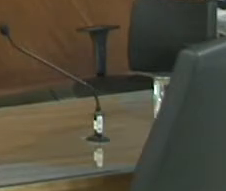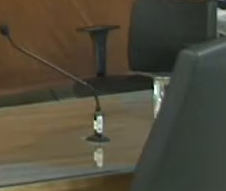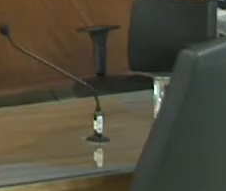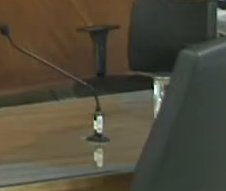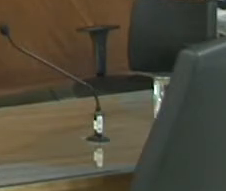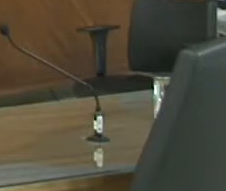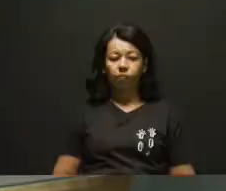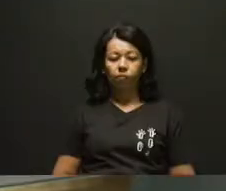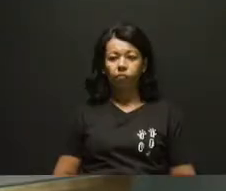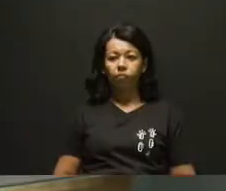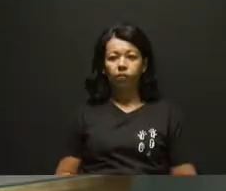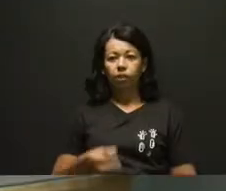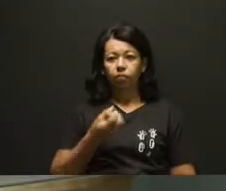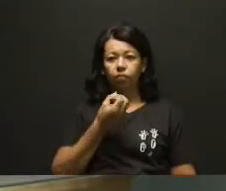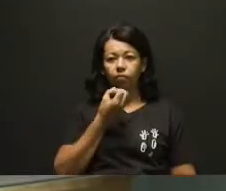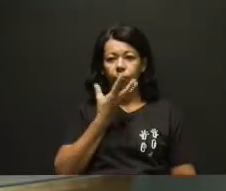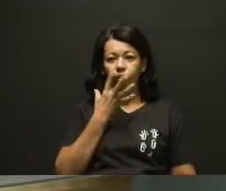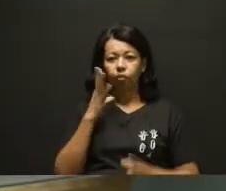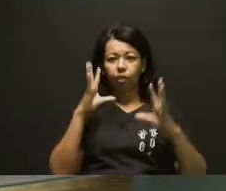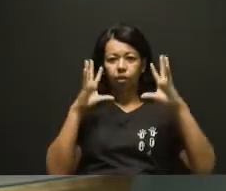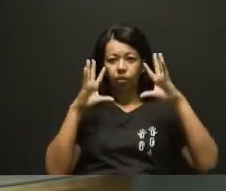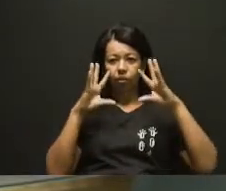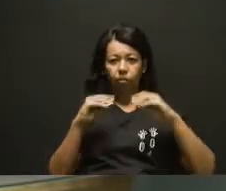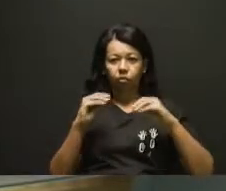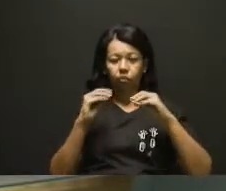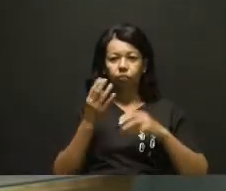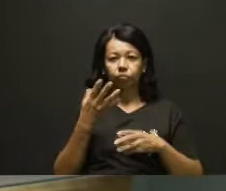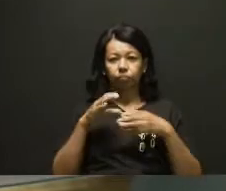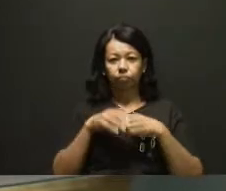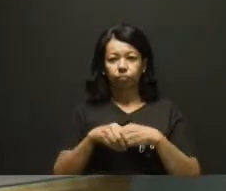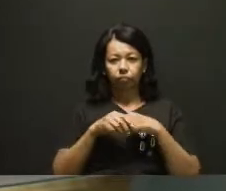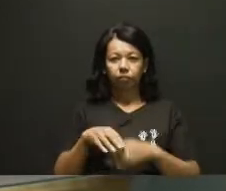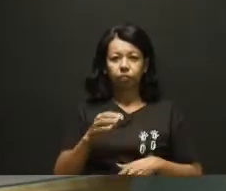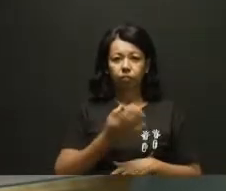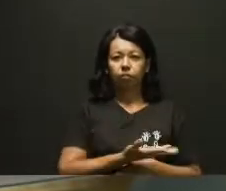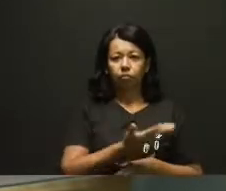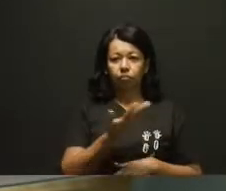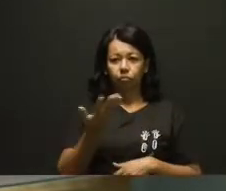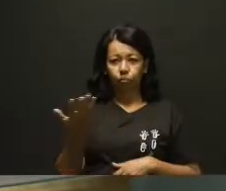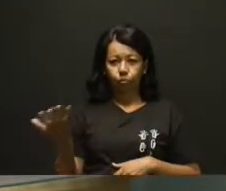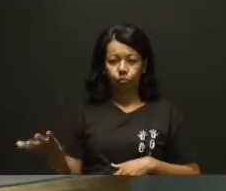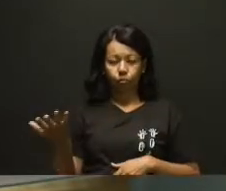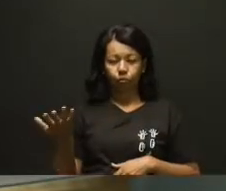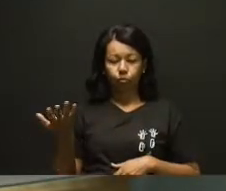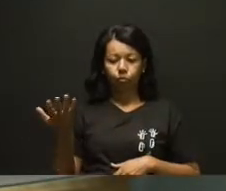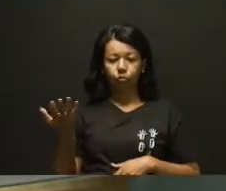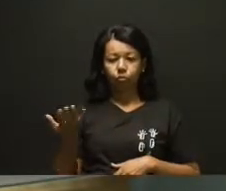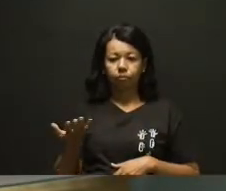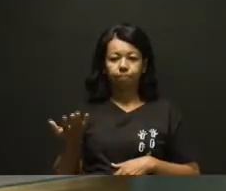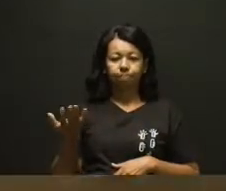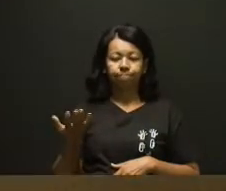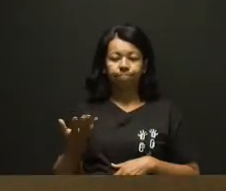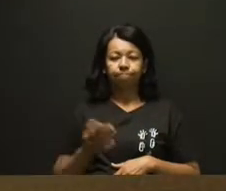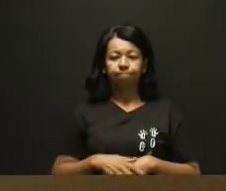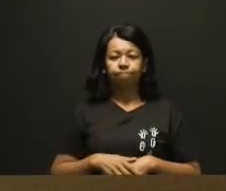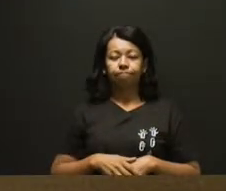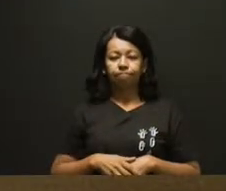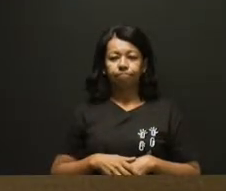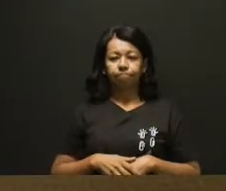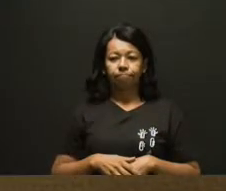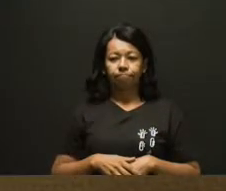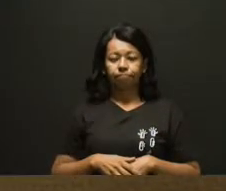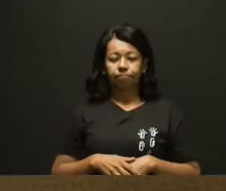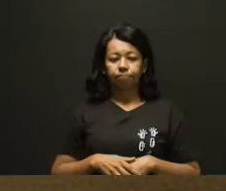boa noite quero cumprimentar a todos é sim aqui a